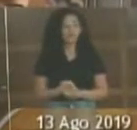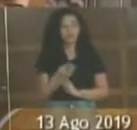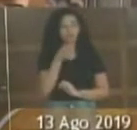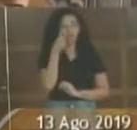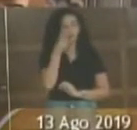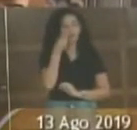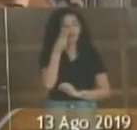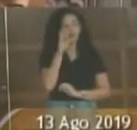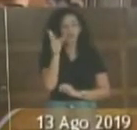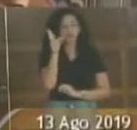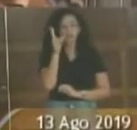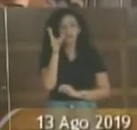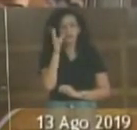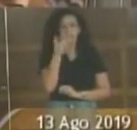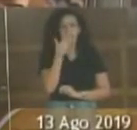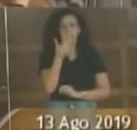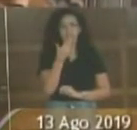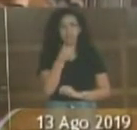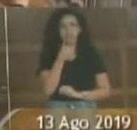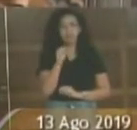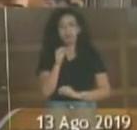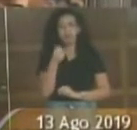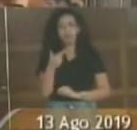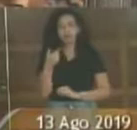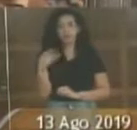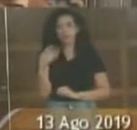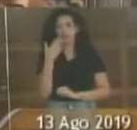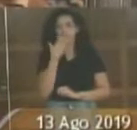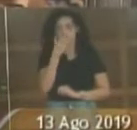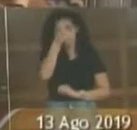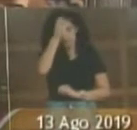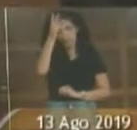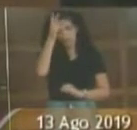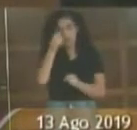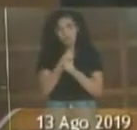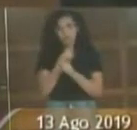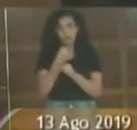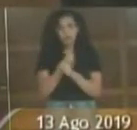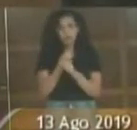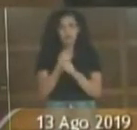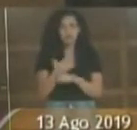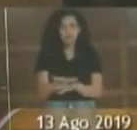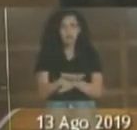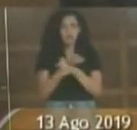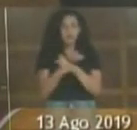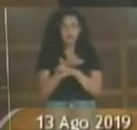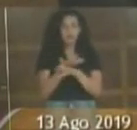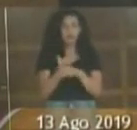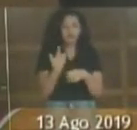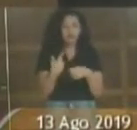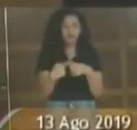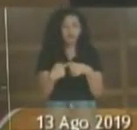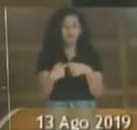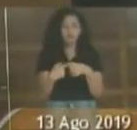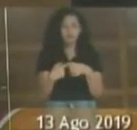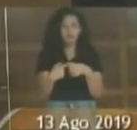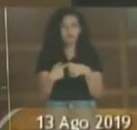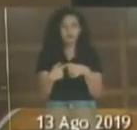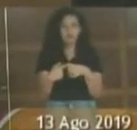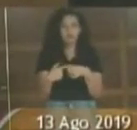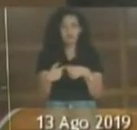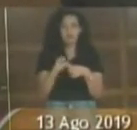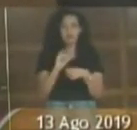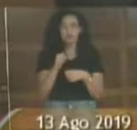Matérias da vereadora Luciana Valverde. Indicação 1824, solicitando ao prefeito a construção de uma praça na rua Benedito Soares, próxima à sede da Associação de Moradores,